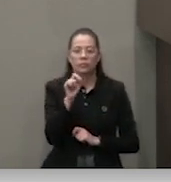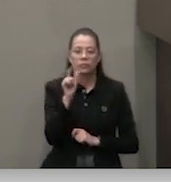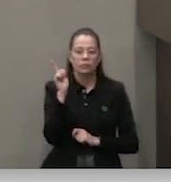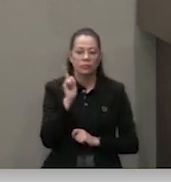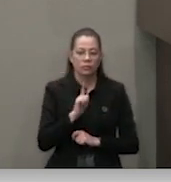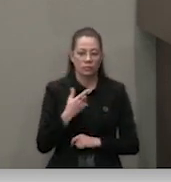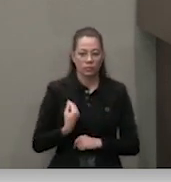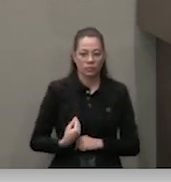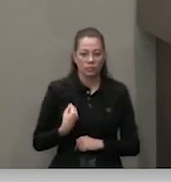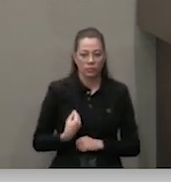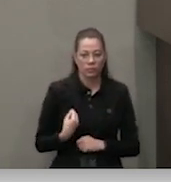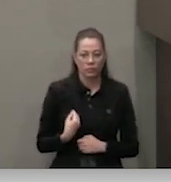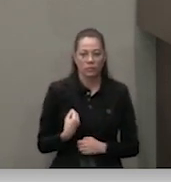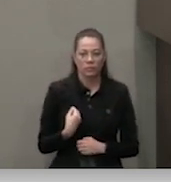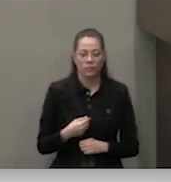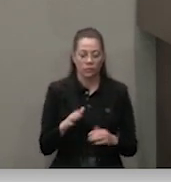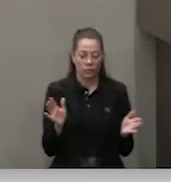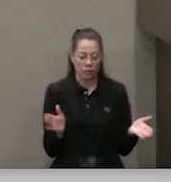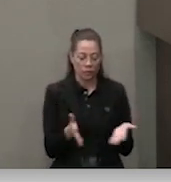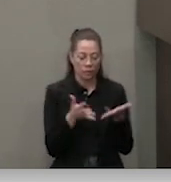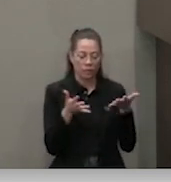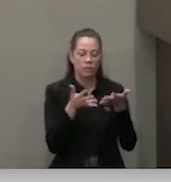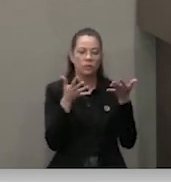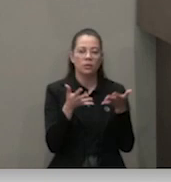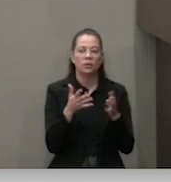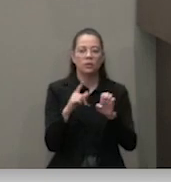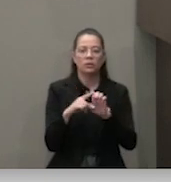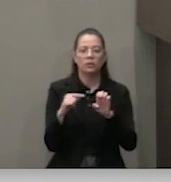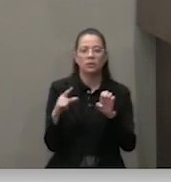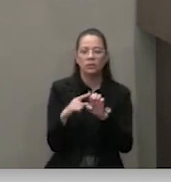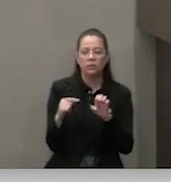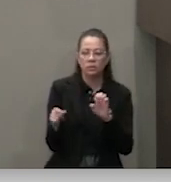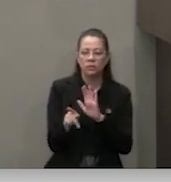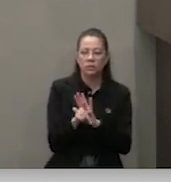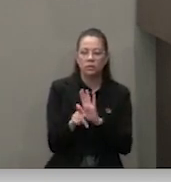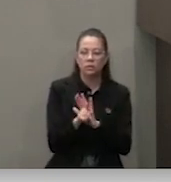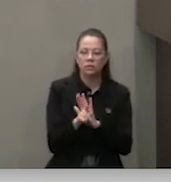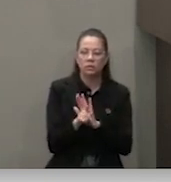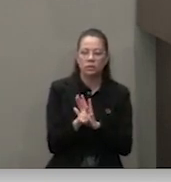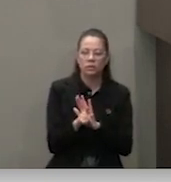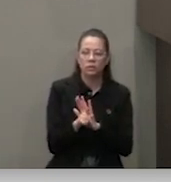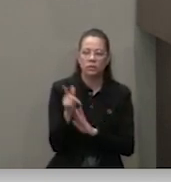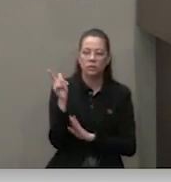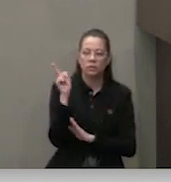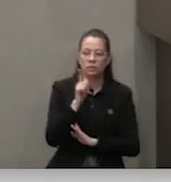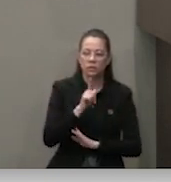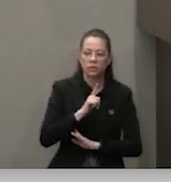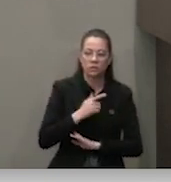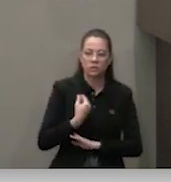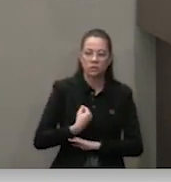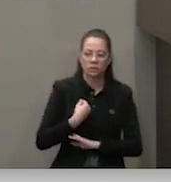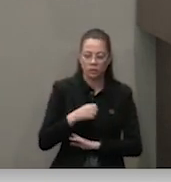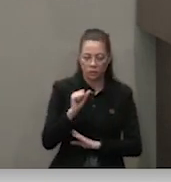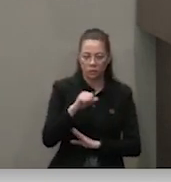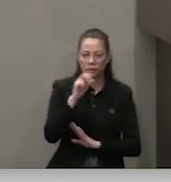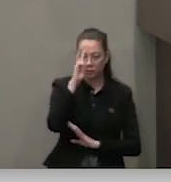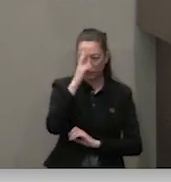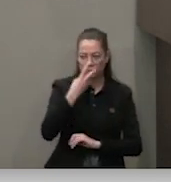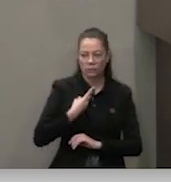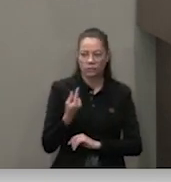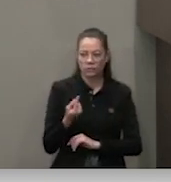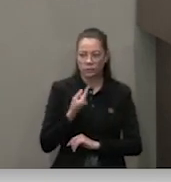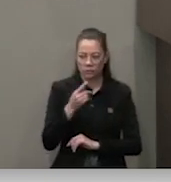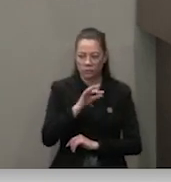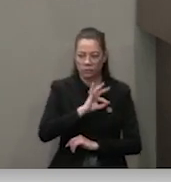Elas tiveram que foi incentivo ao empreendedorismo para poder ter sim sua independência